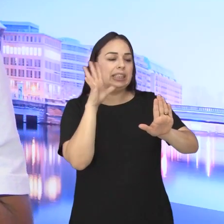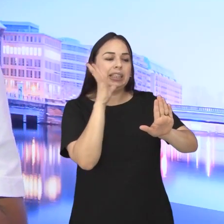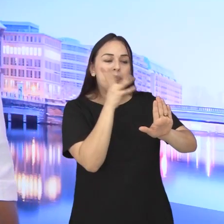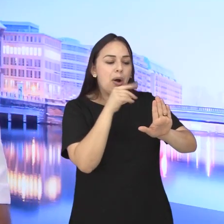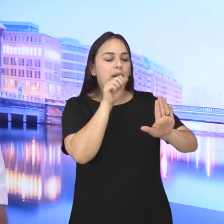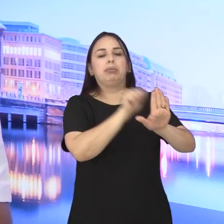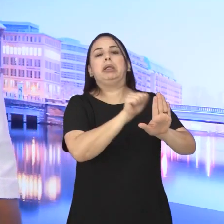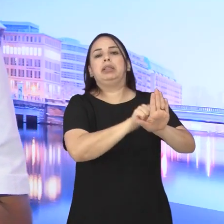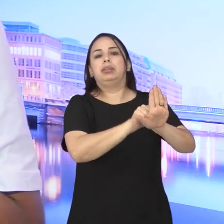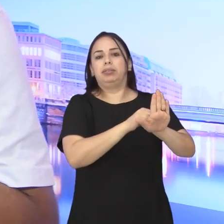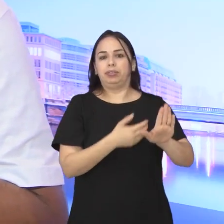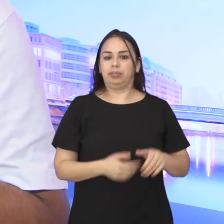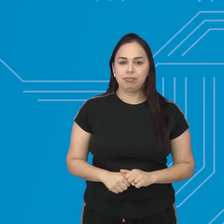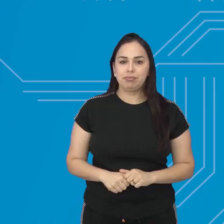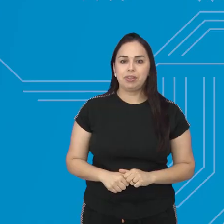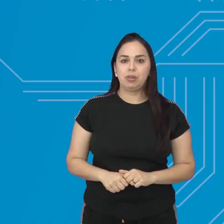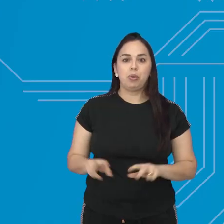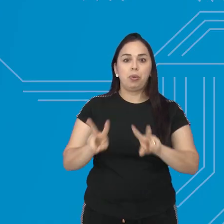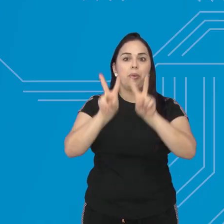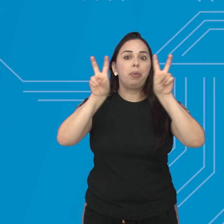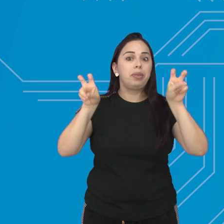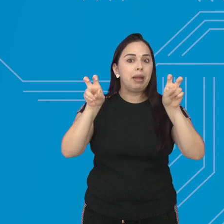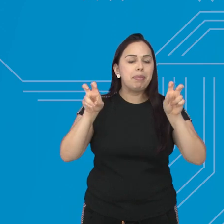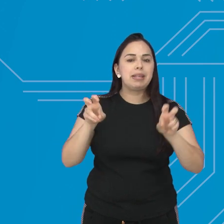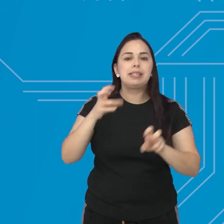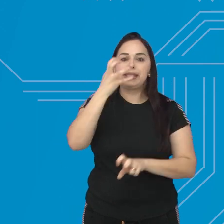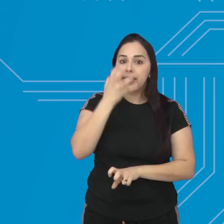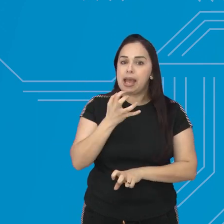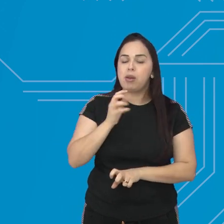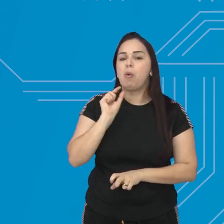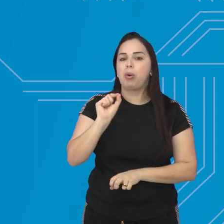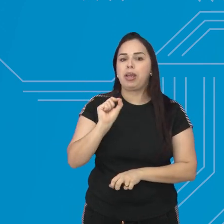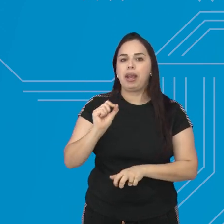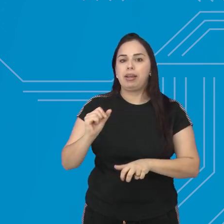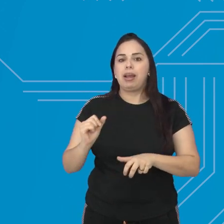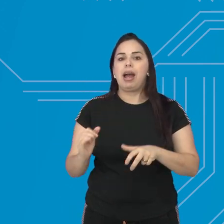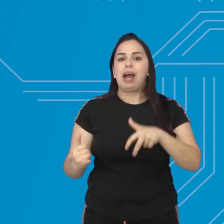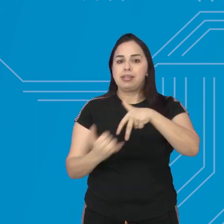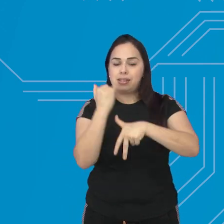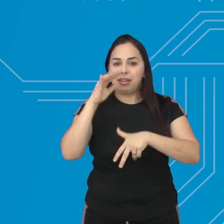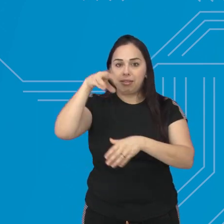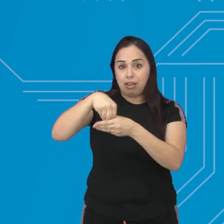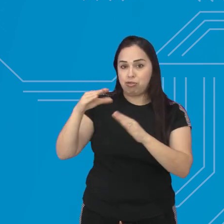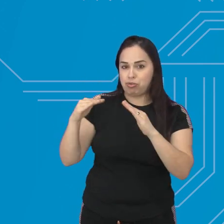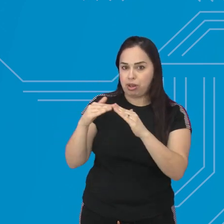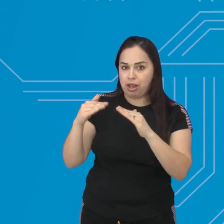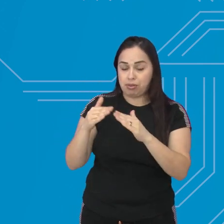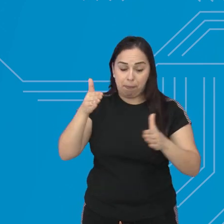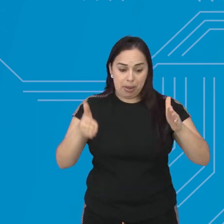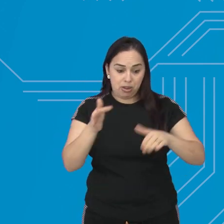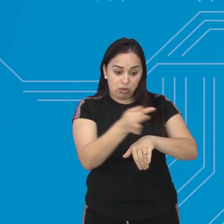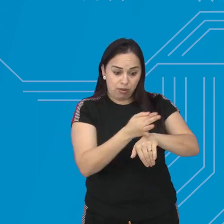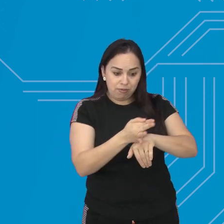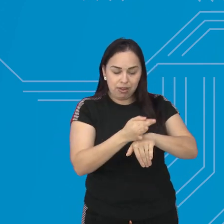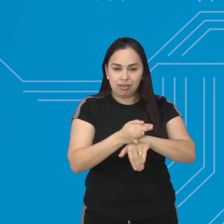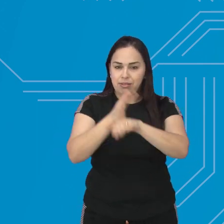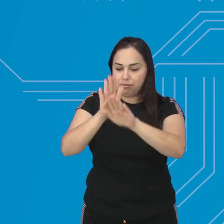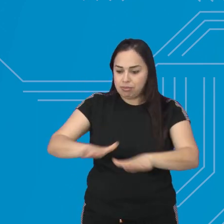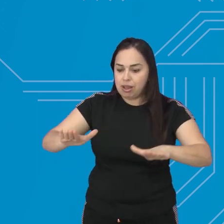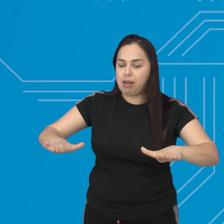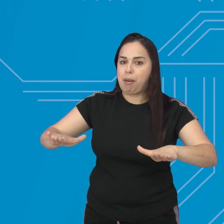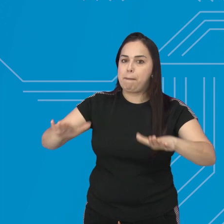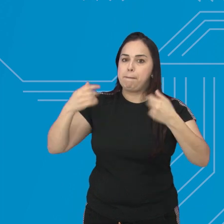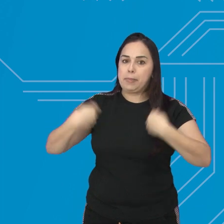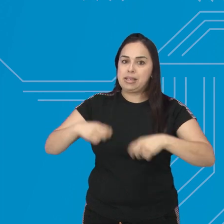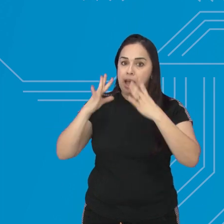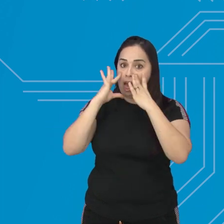jeito que a gente vai mantendo, entendeu? E agora um assunto delicado e sério, que são os acidentes domésticos. Nesse período de férias, as